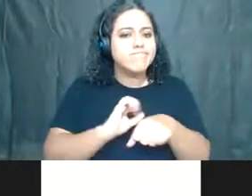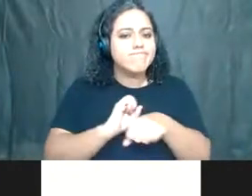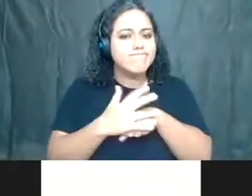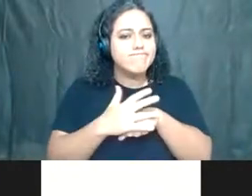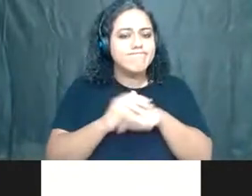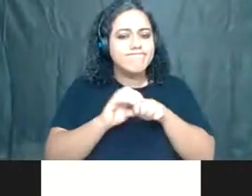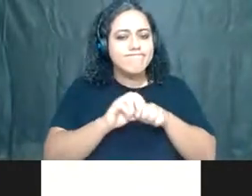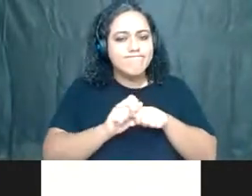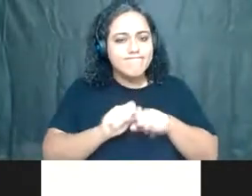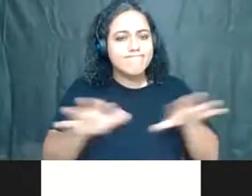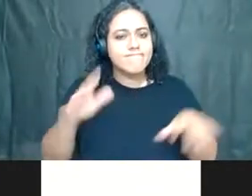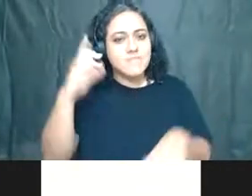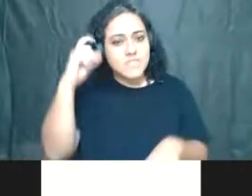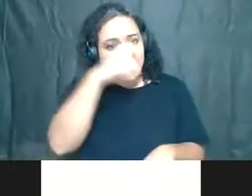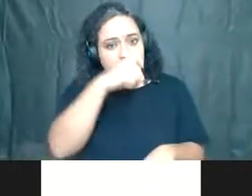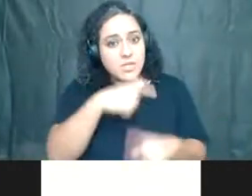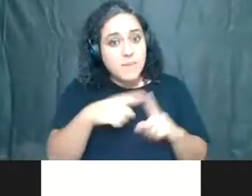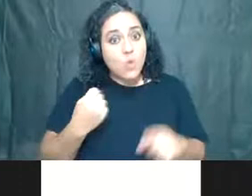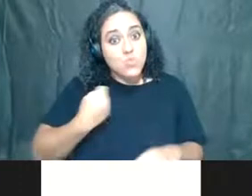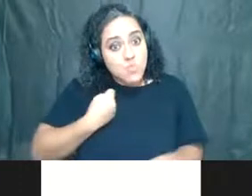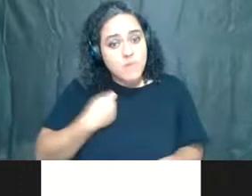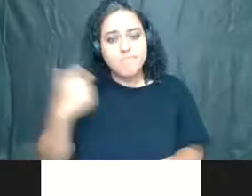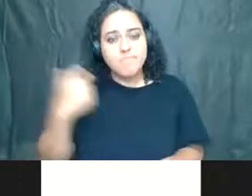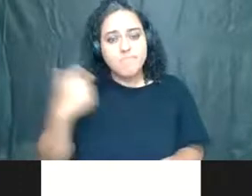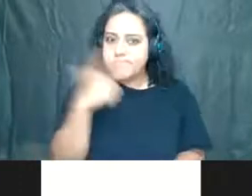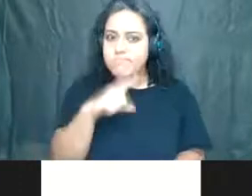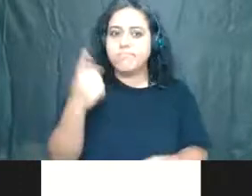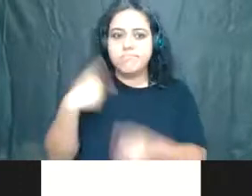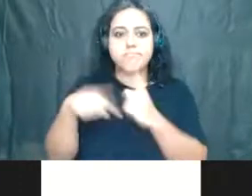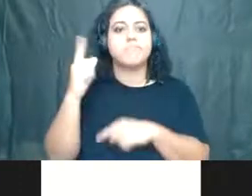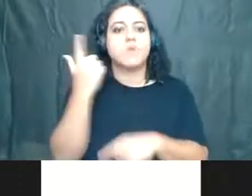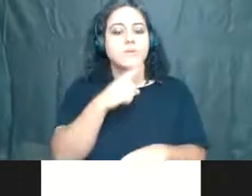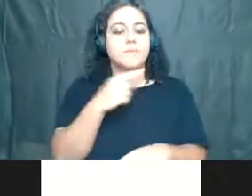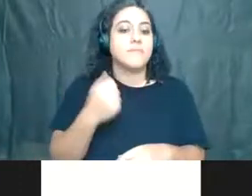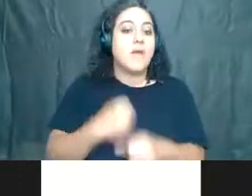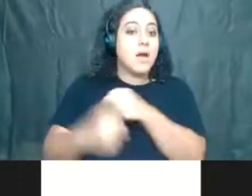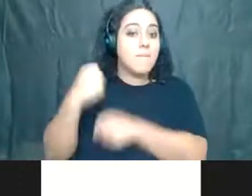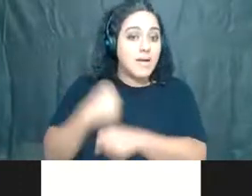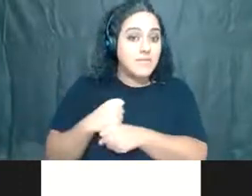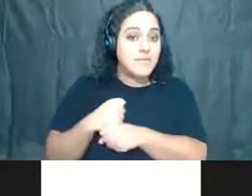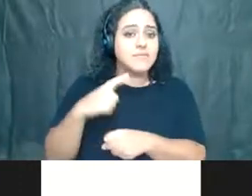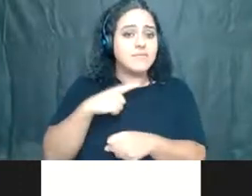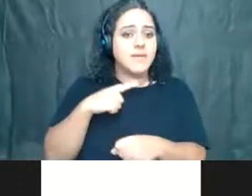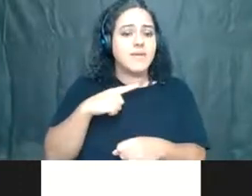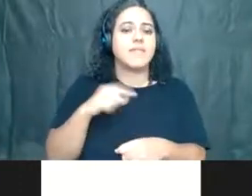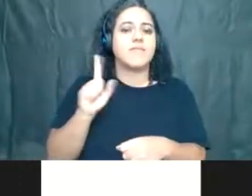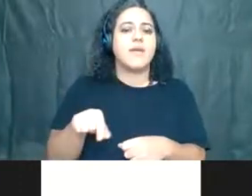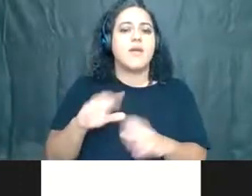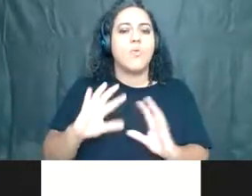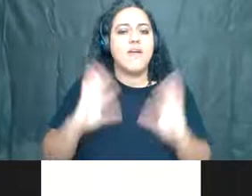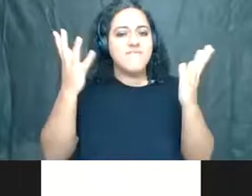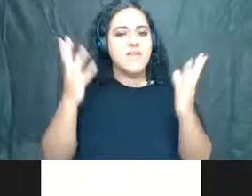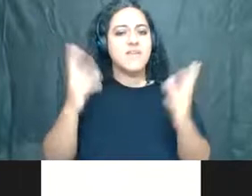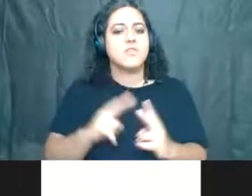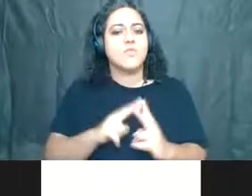considera que esse número é fantástico. No ano passado, nós tivemos um evento virtual em que a gente não teve público externo. E esse ano, a